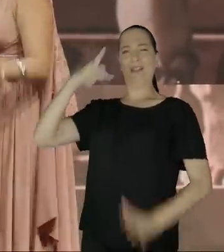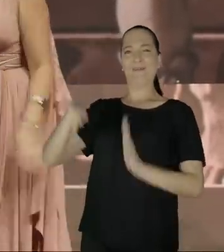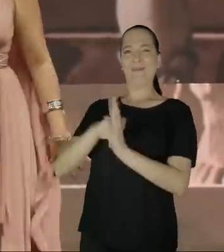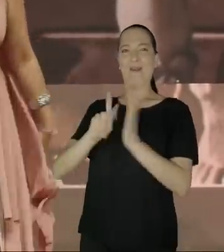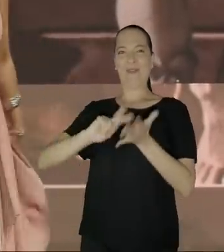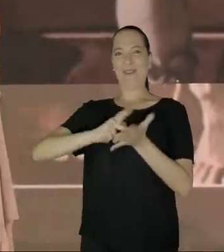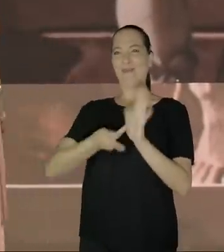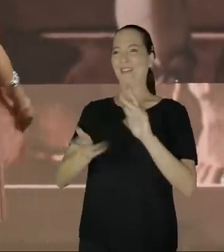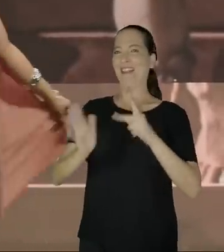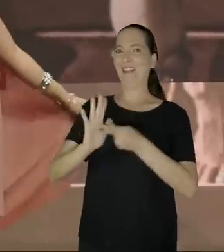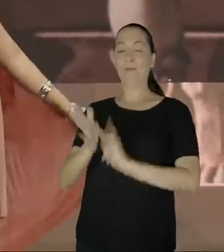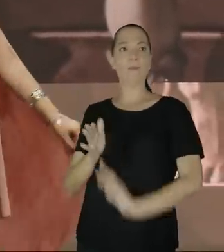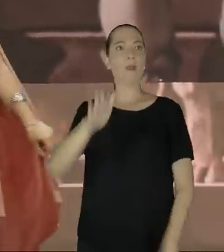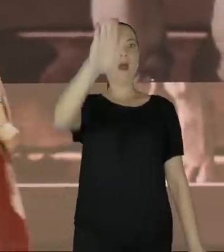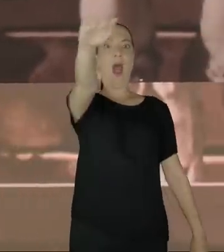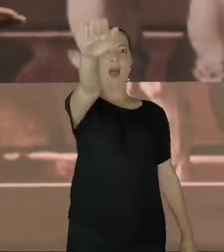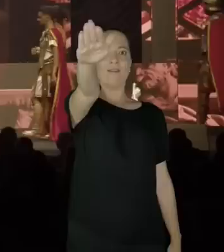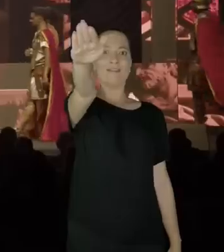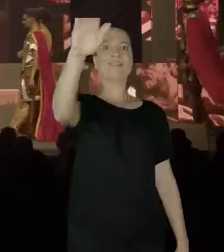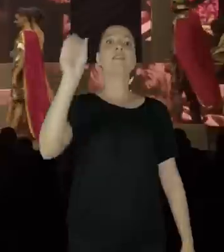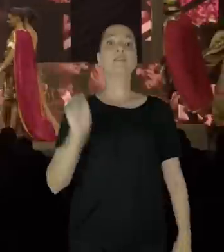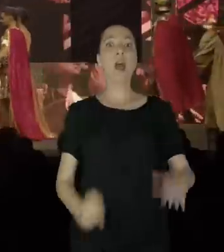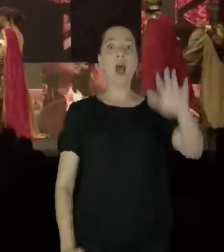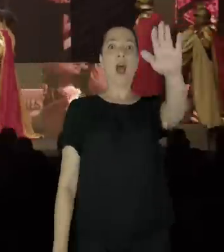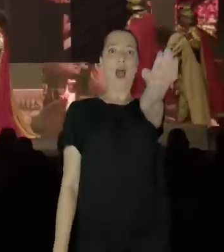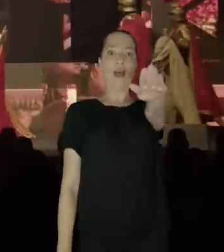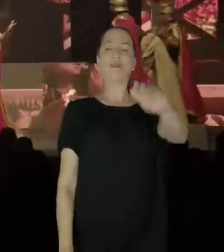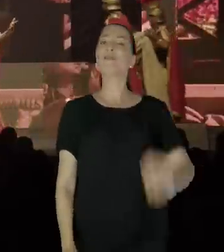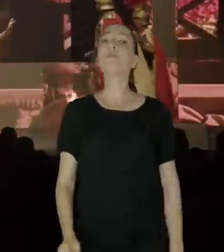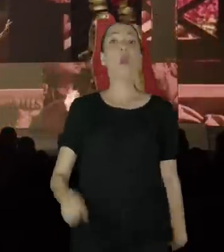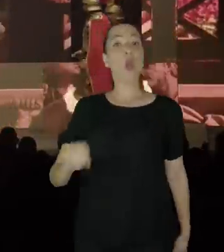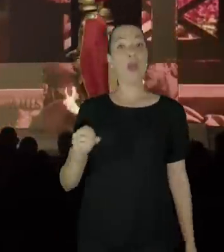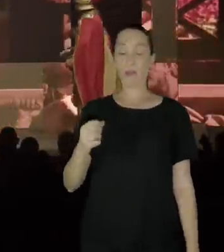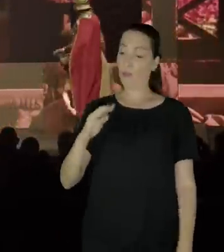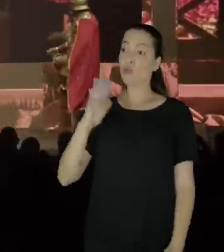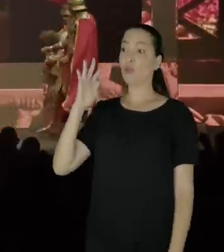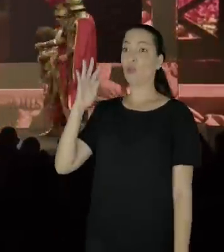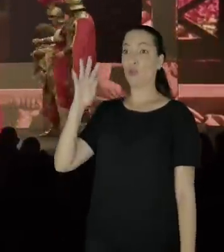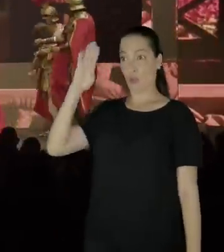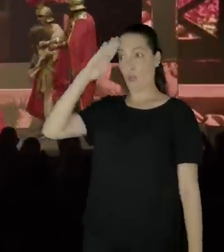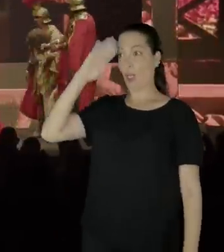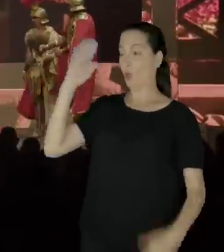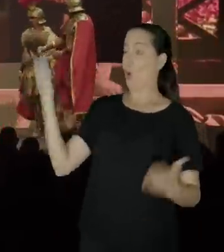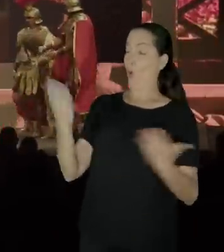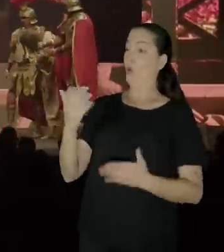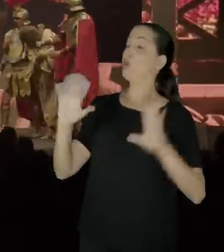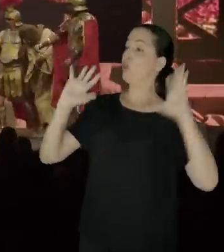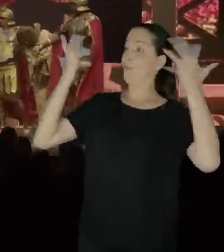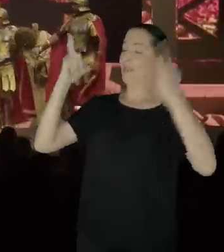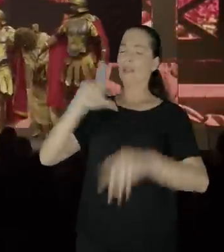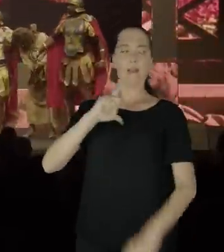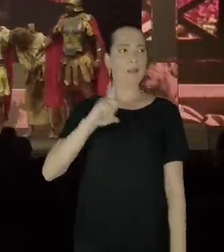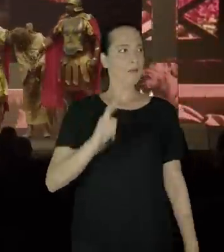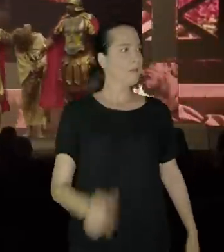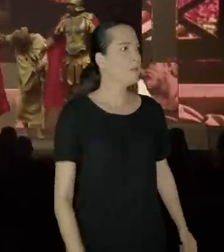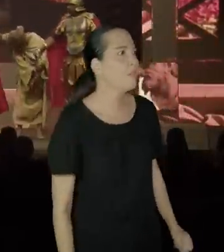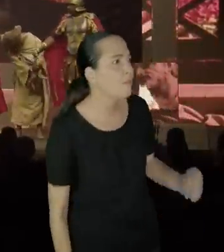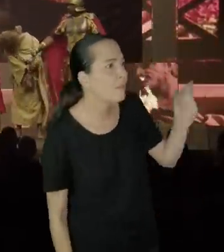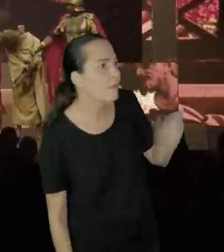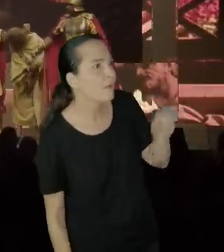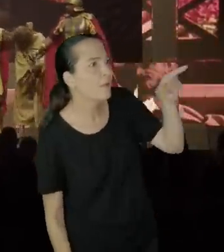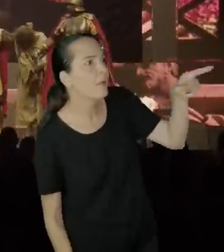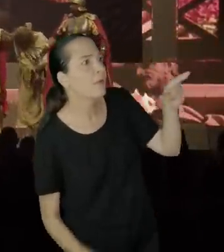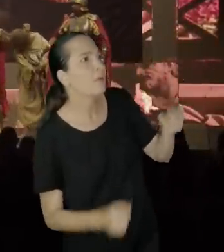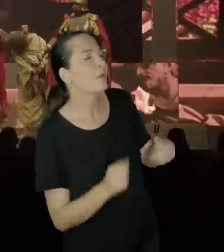Ave César! Ave César, comandante Aurélio. Soldado, hoje teremos festa. Quem é aquele homem amarrado